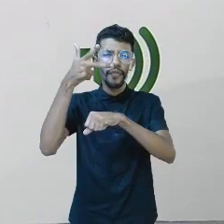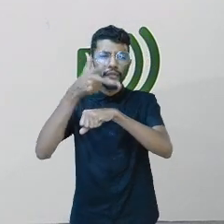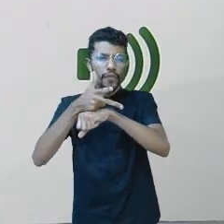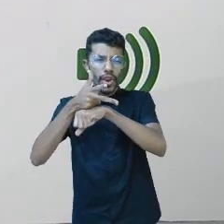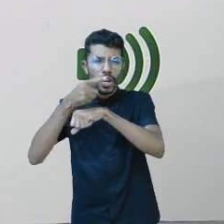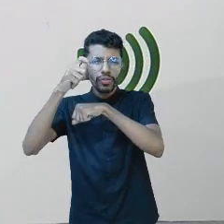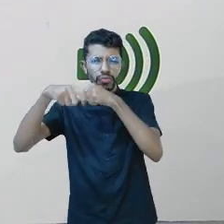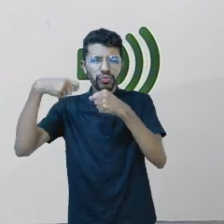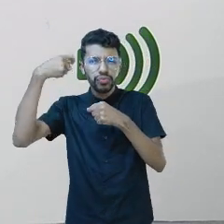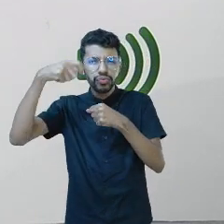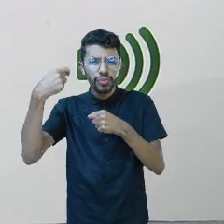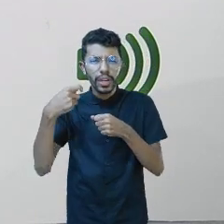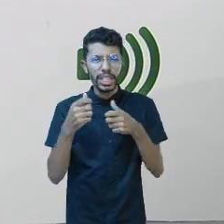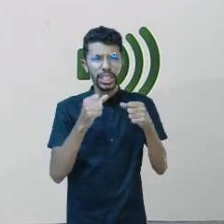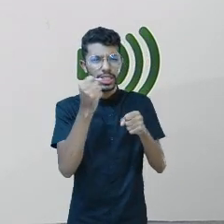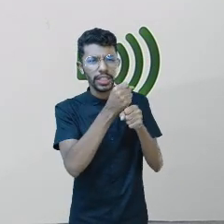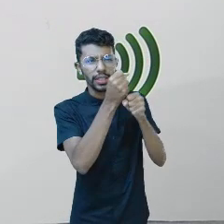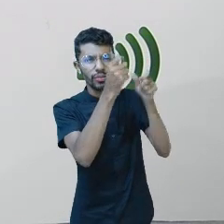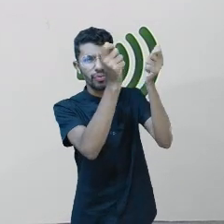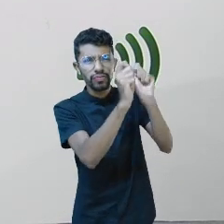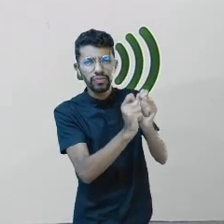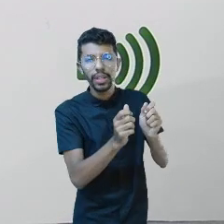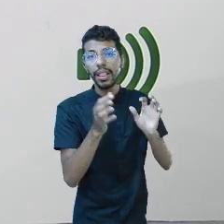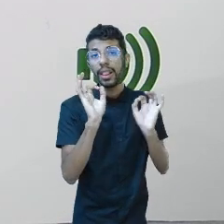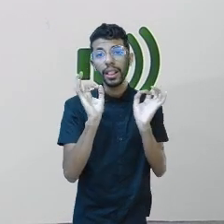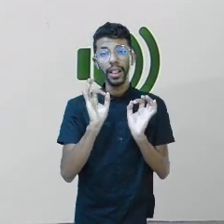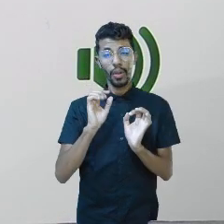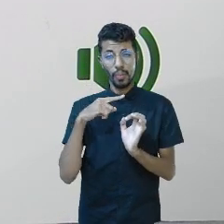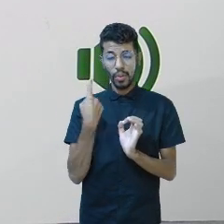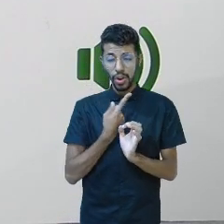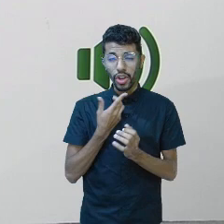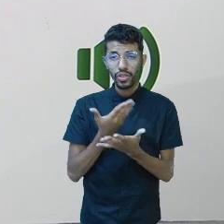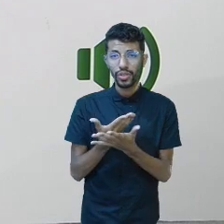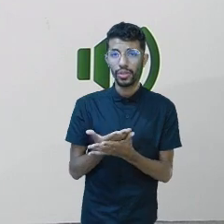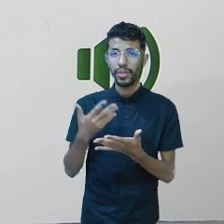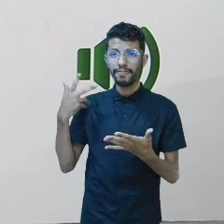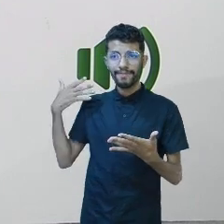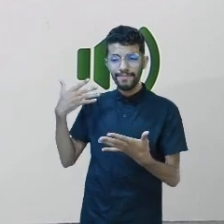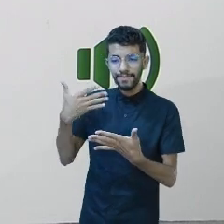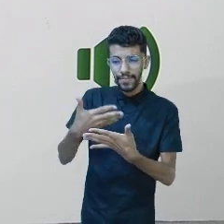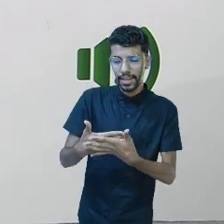vídeos, através de esculturas, como nós temos visto nessas aulas